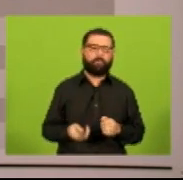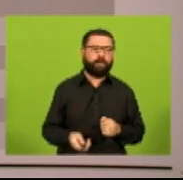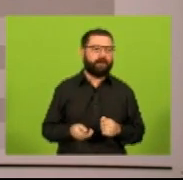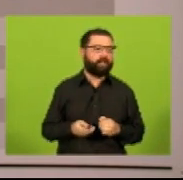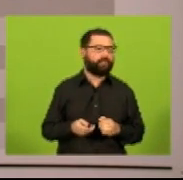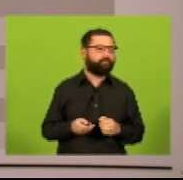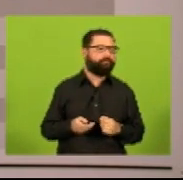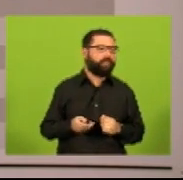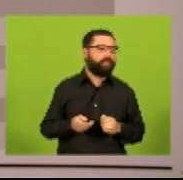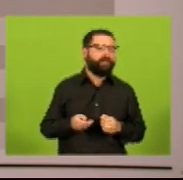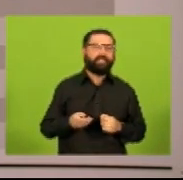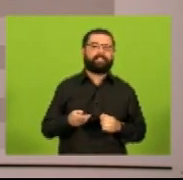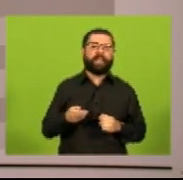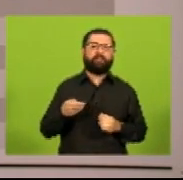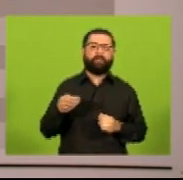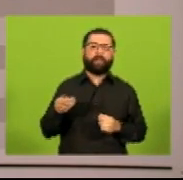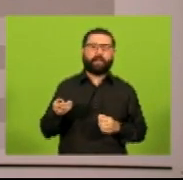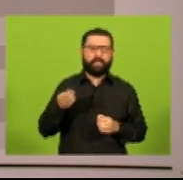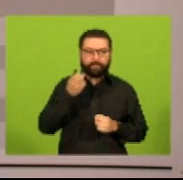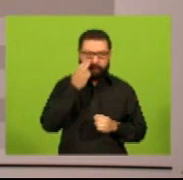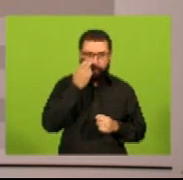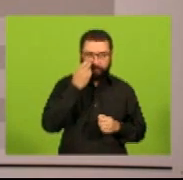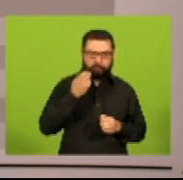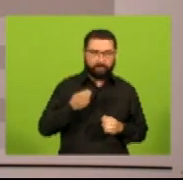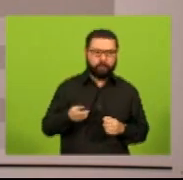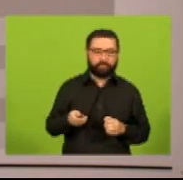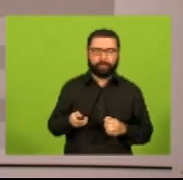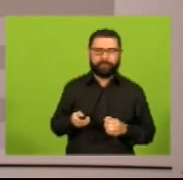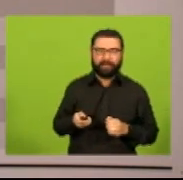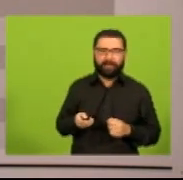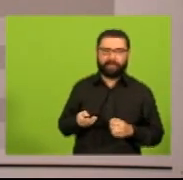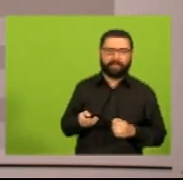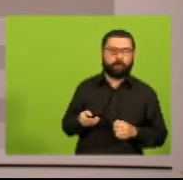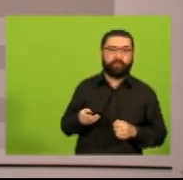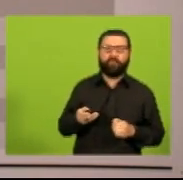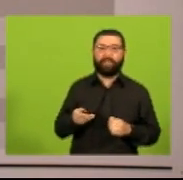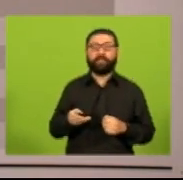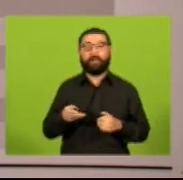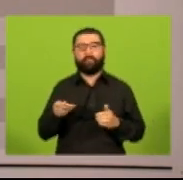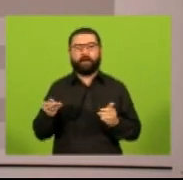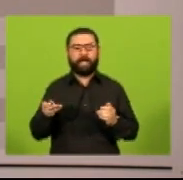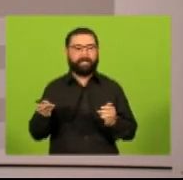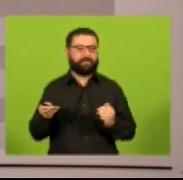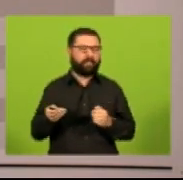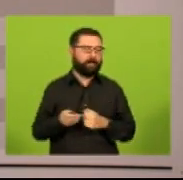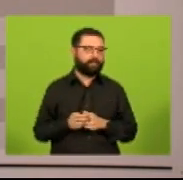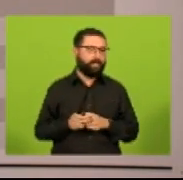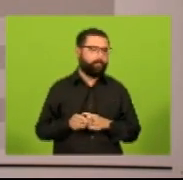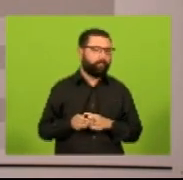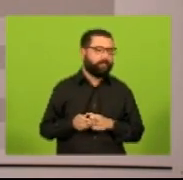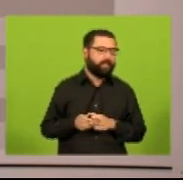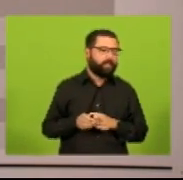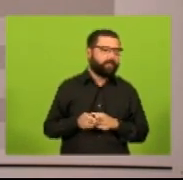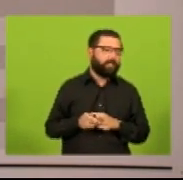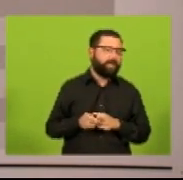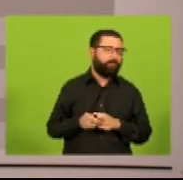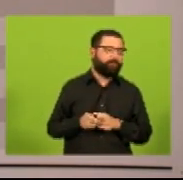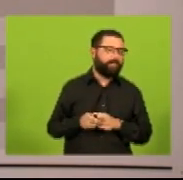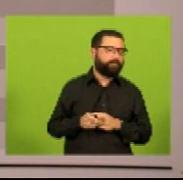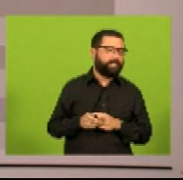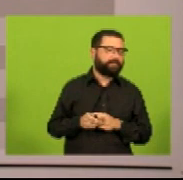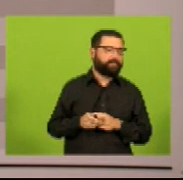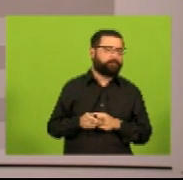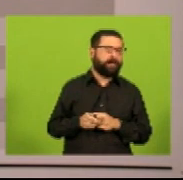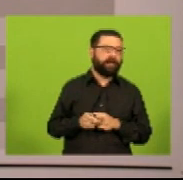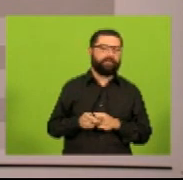ele vai ser da cor laranja. 0,15 galões por minuto, ele vai ser da cor verde racing, que eles chamam, que é